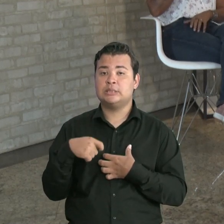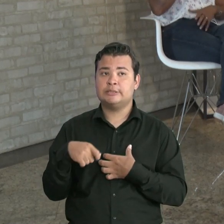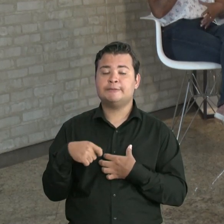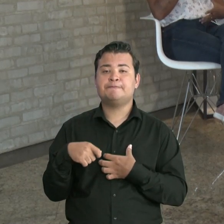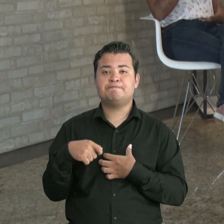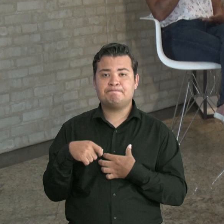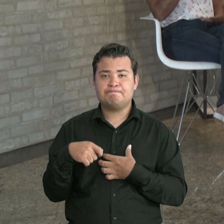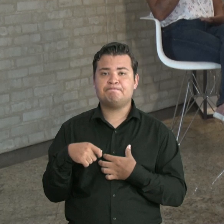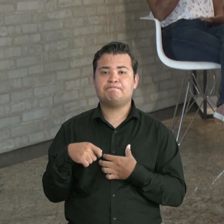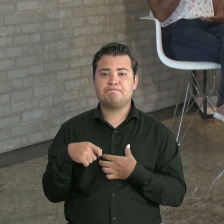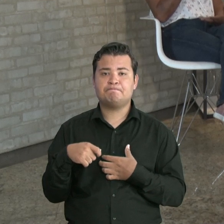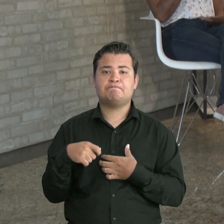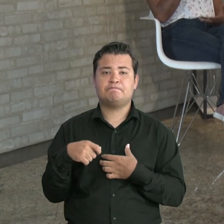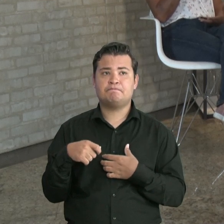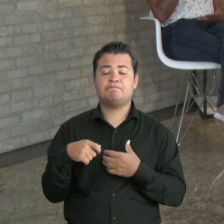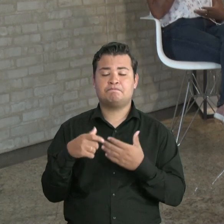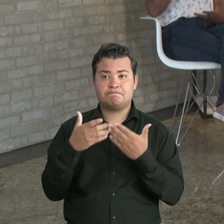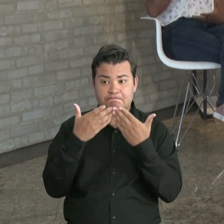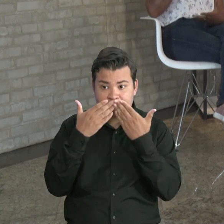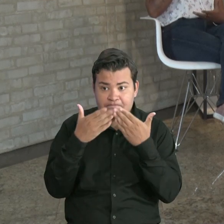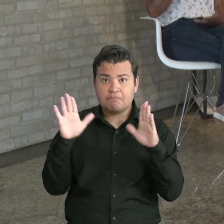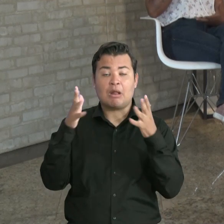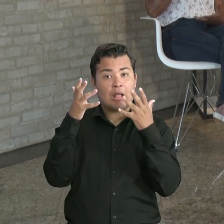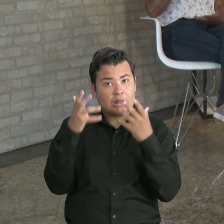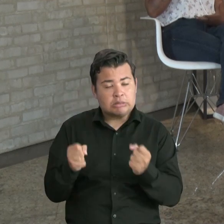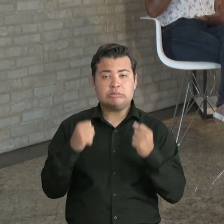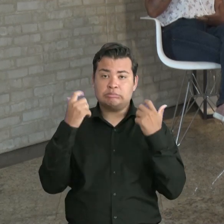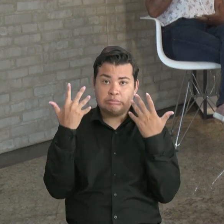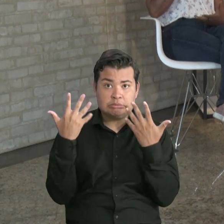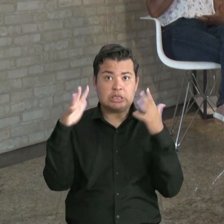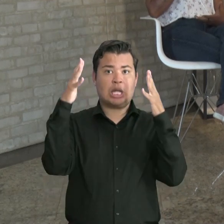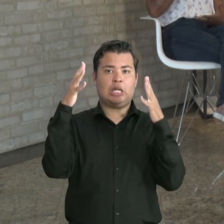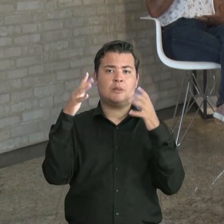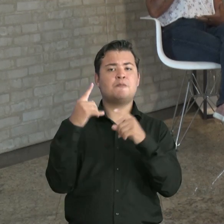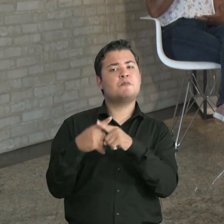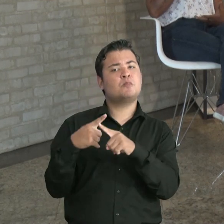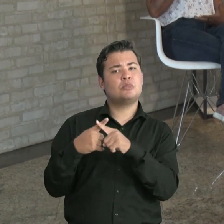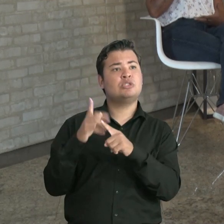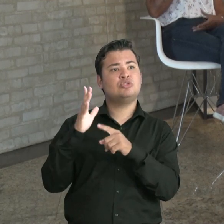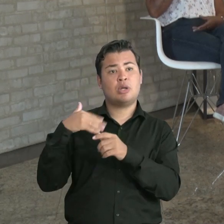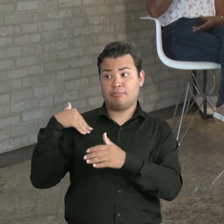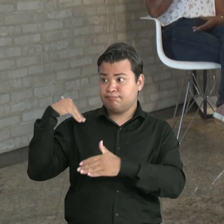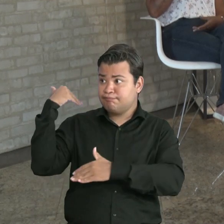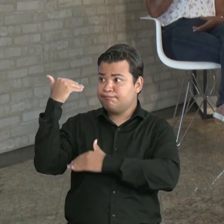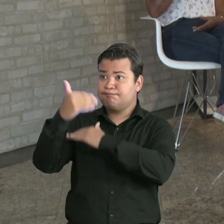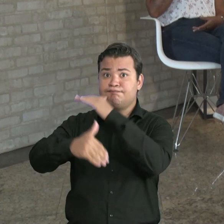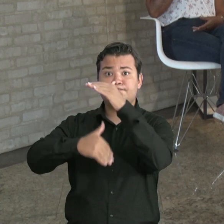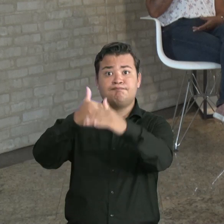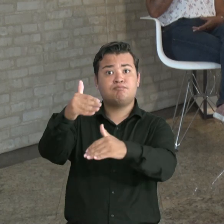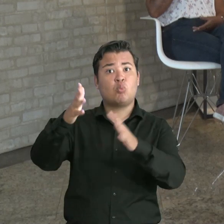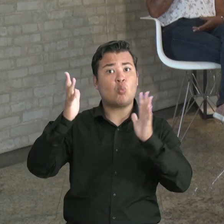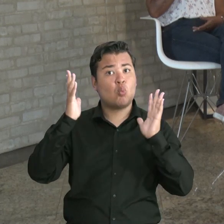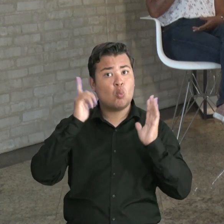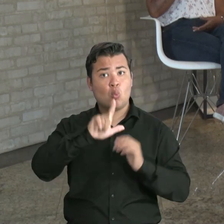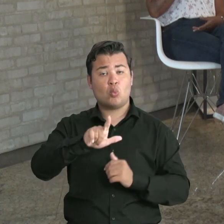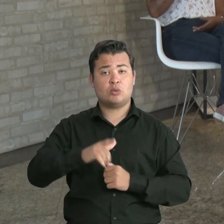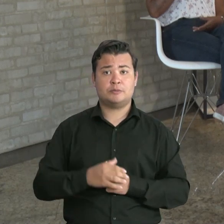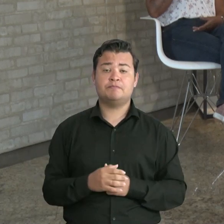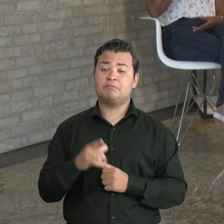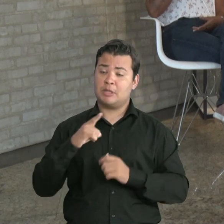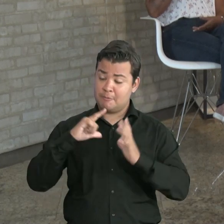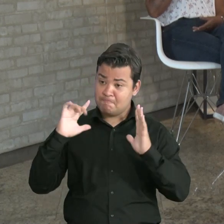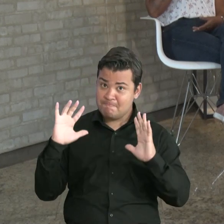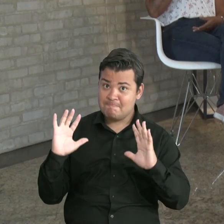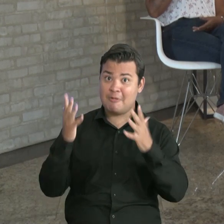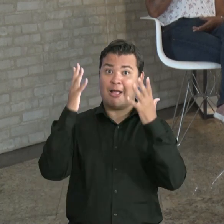uma abertura para a celebração, porque é um avanço muito grande nessa história toda, né? Há que se celebrar